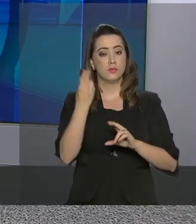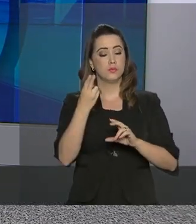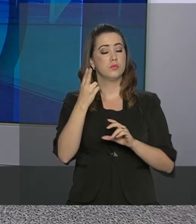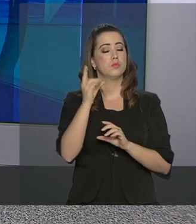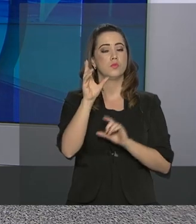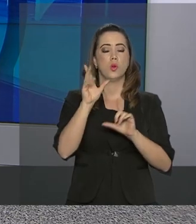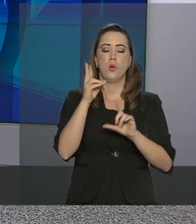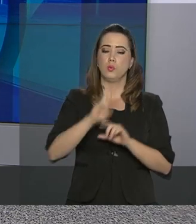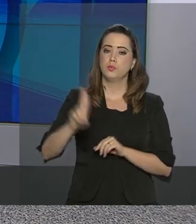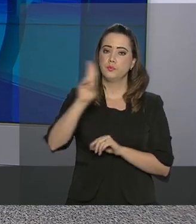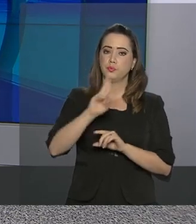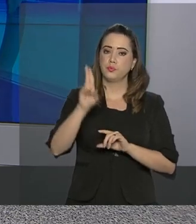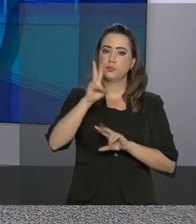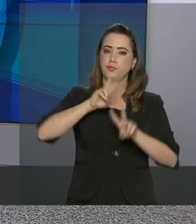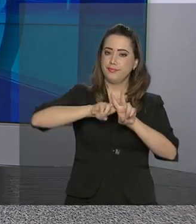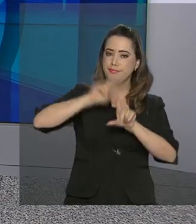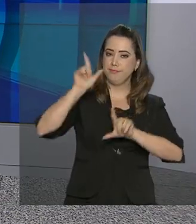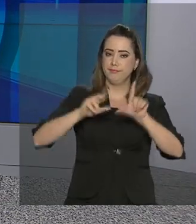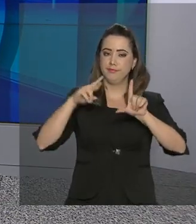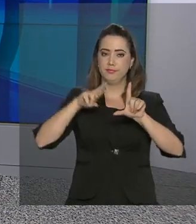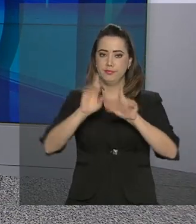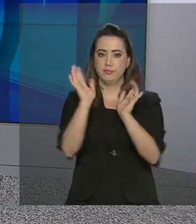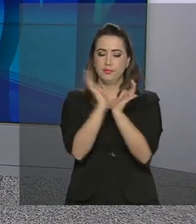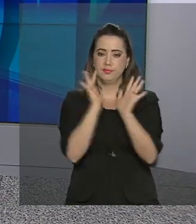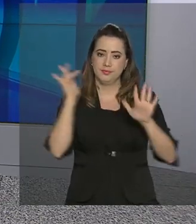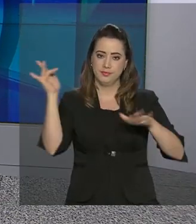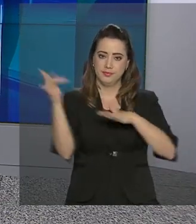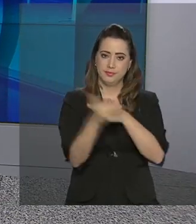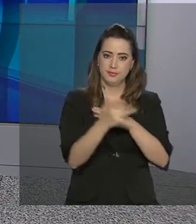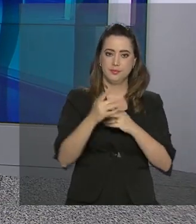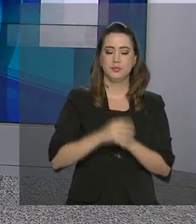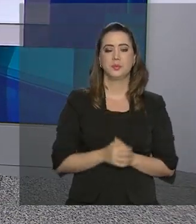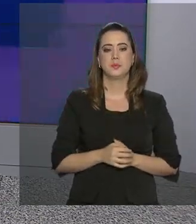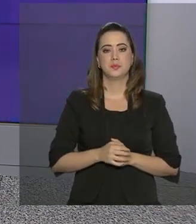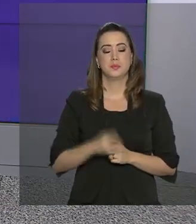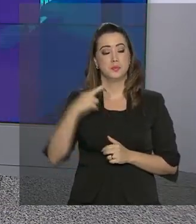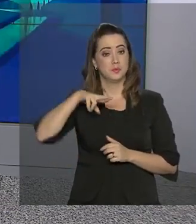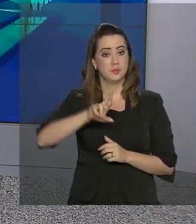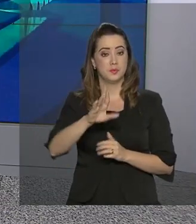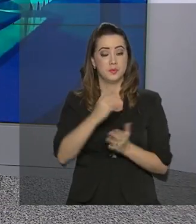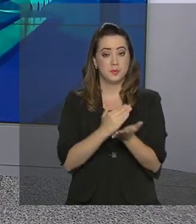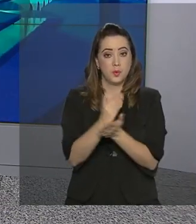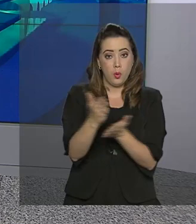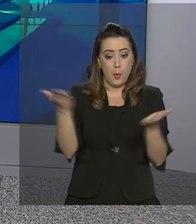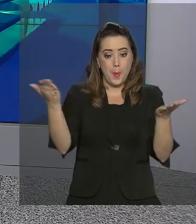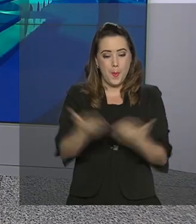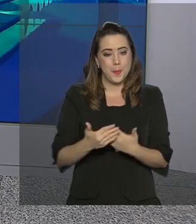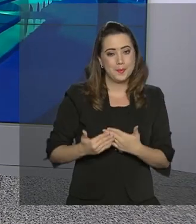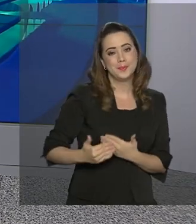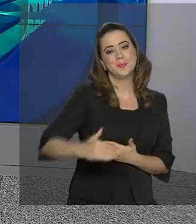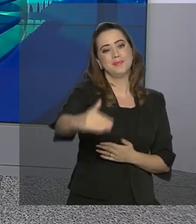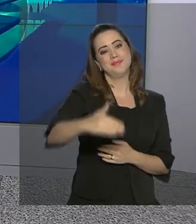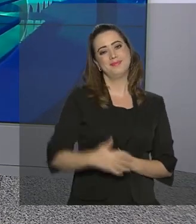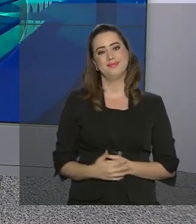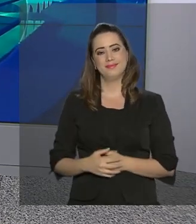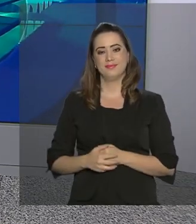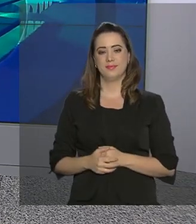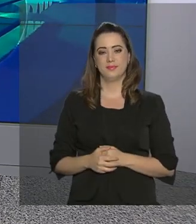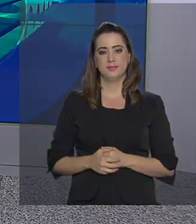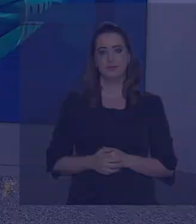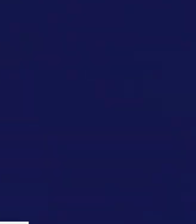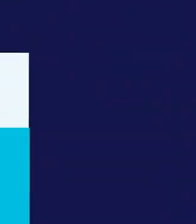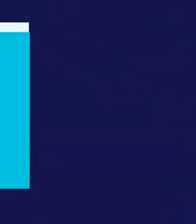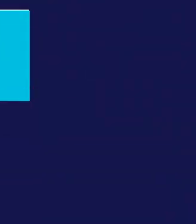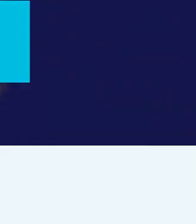vivo no YouTube ou usar a hashtag TVNBR nas redes sociais. O repórter NBR começa agora.